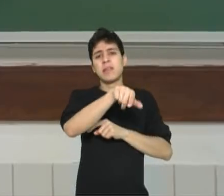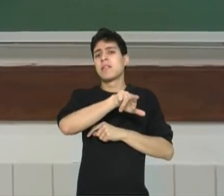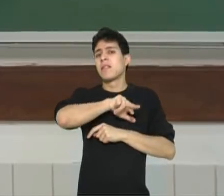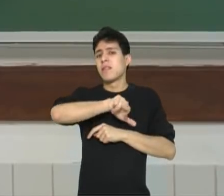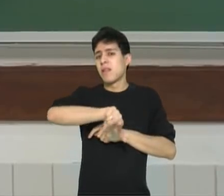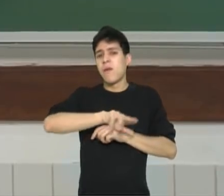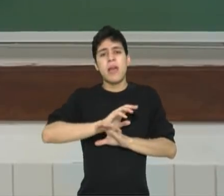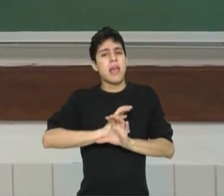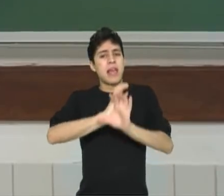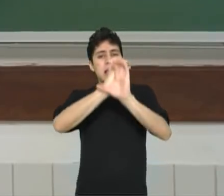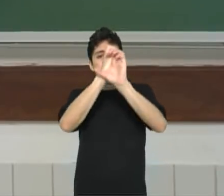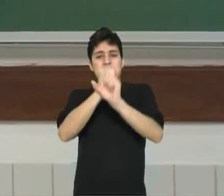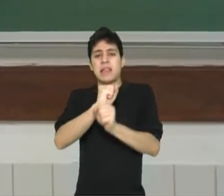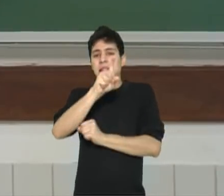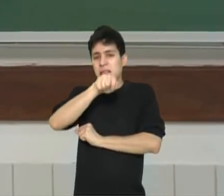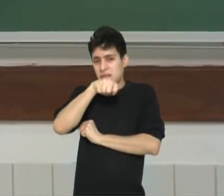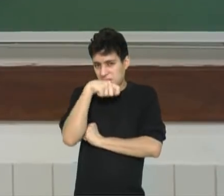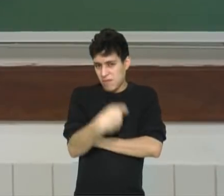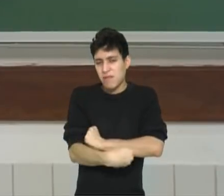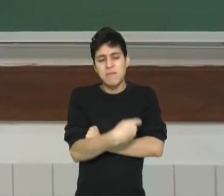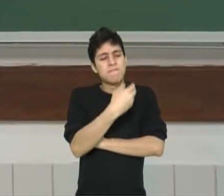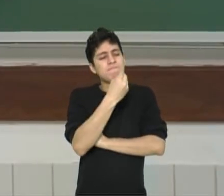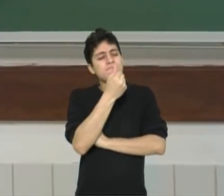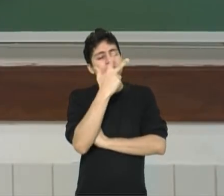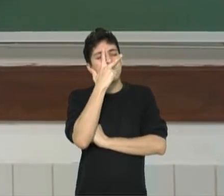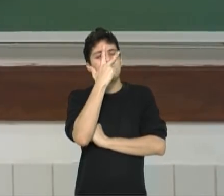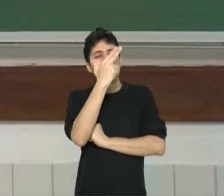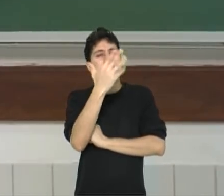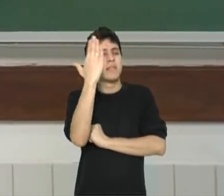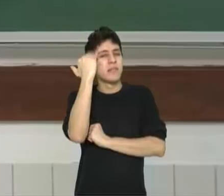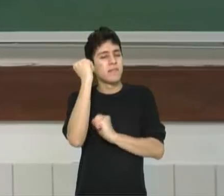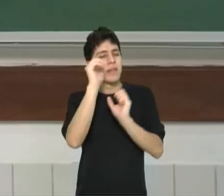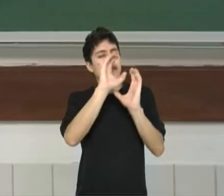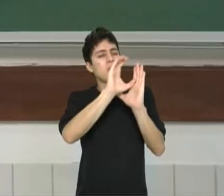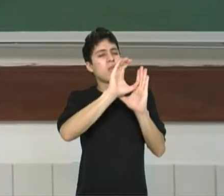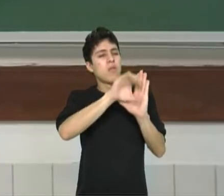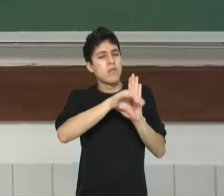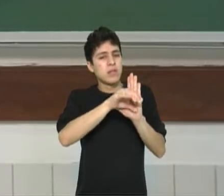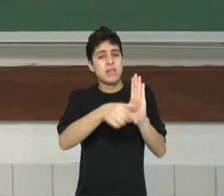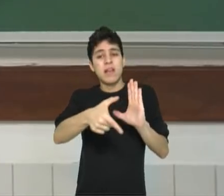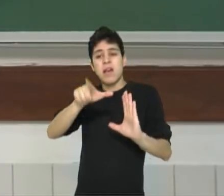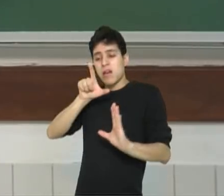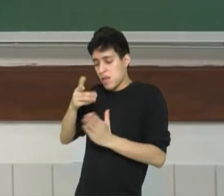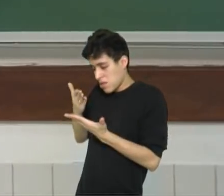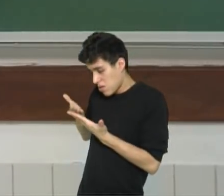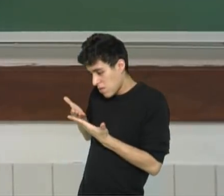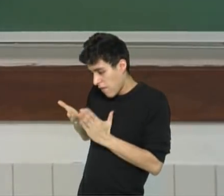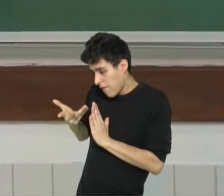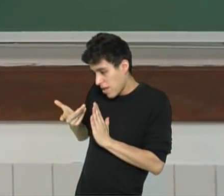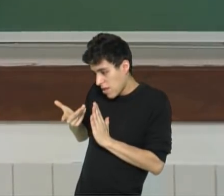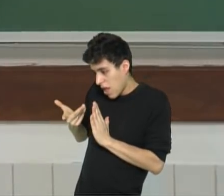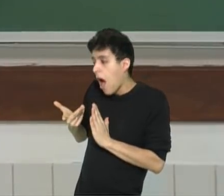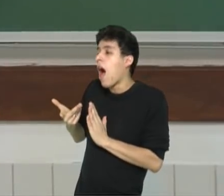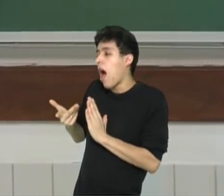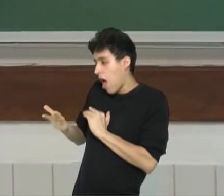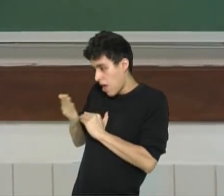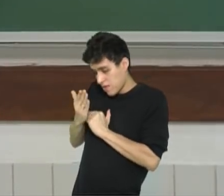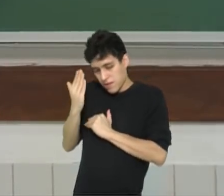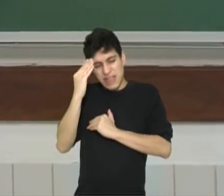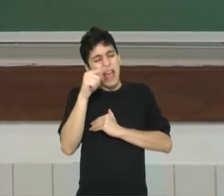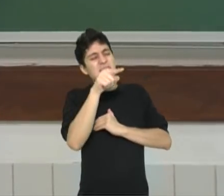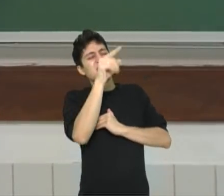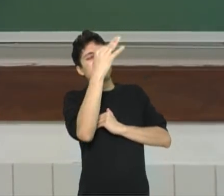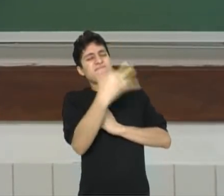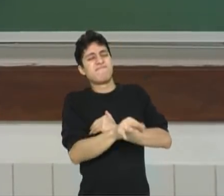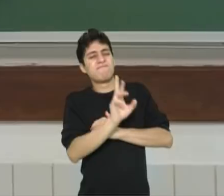de cálculo, mas é a questão dos conceitos de velocidade que a gente viu, que você precisa estar bem atento para acertar esse quiz.